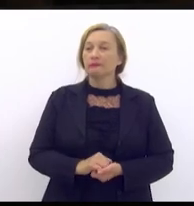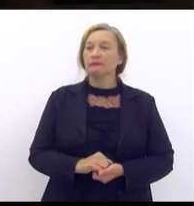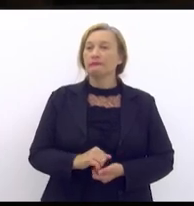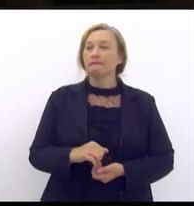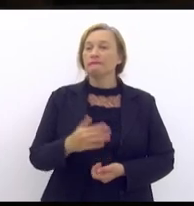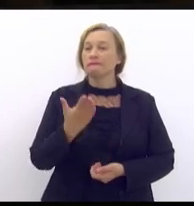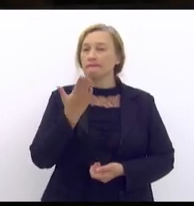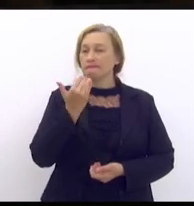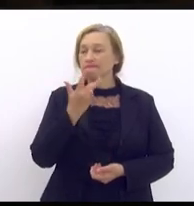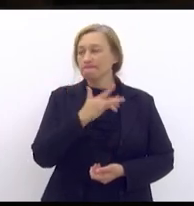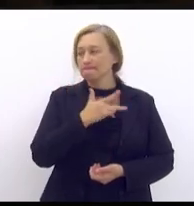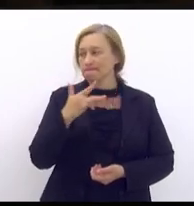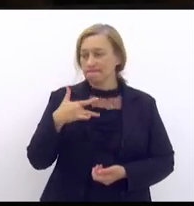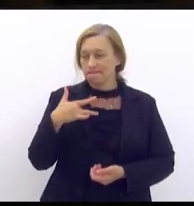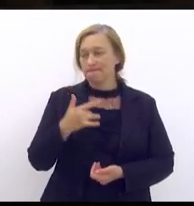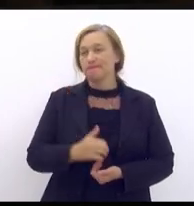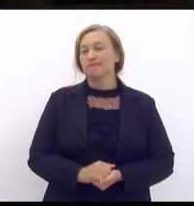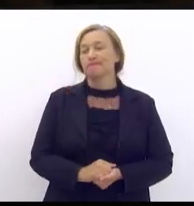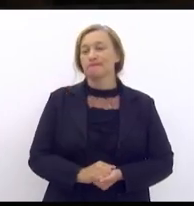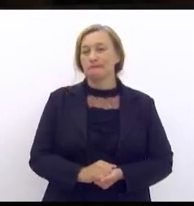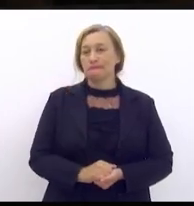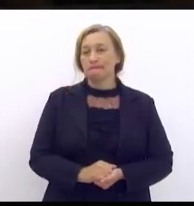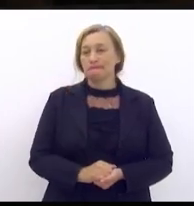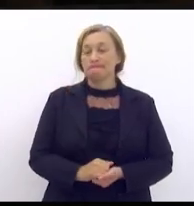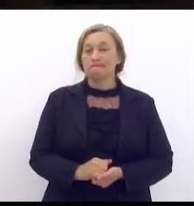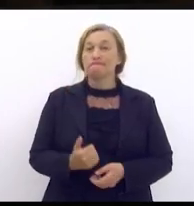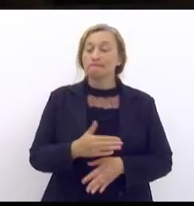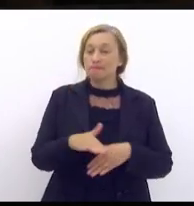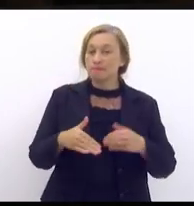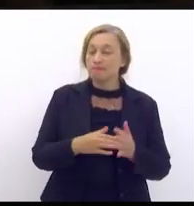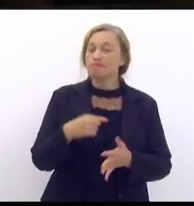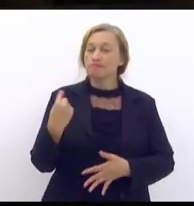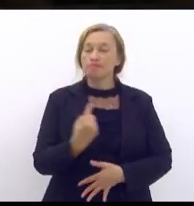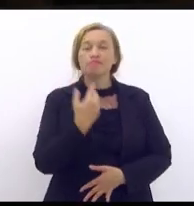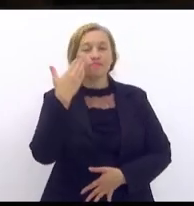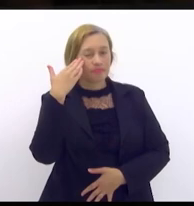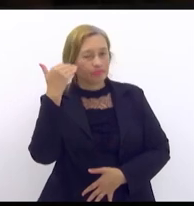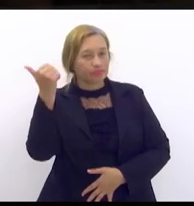alimentação saudável. E todos nós sabemos